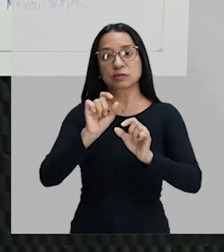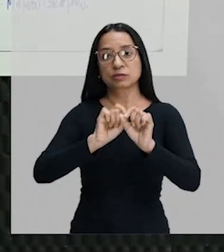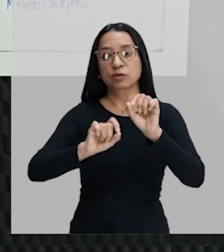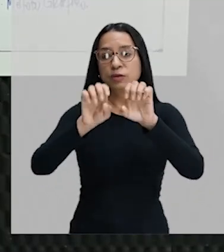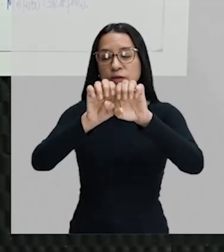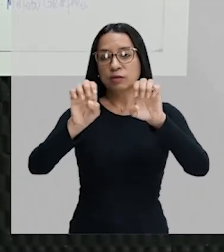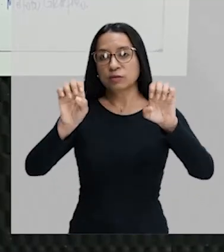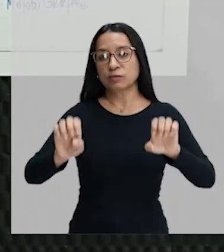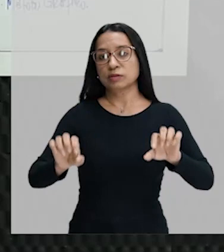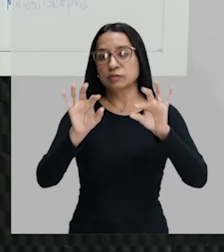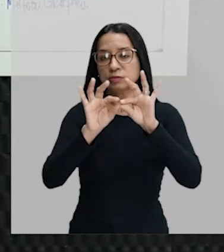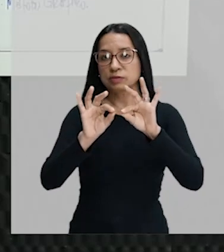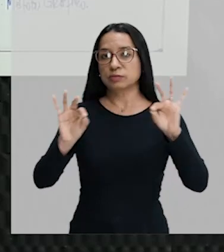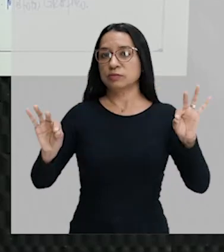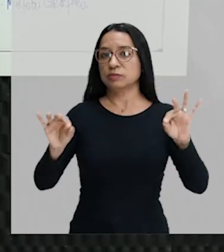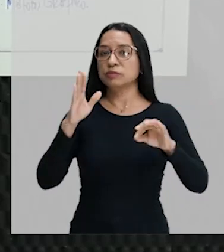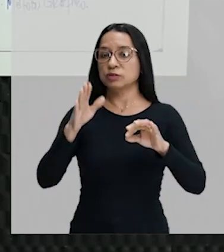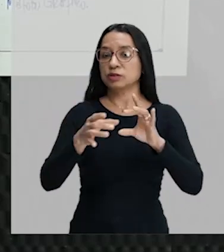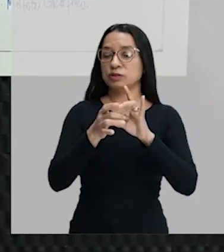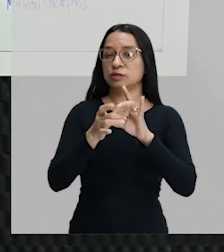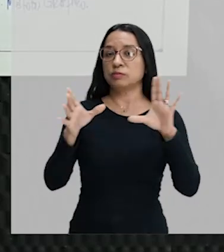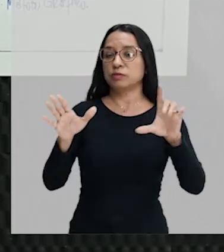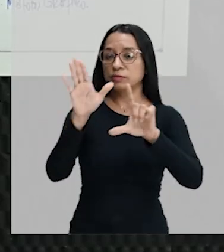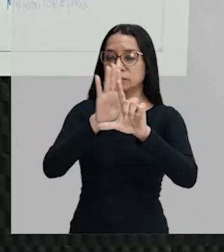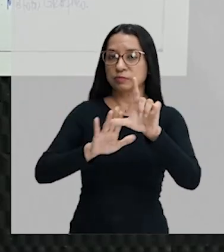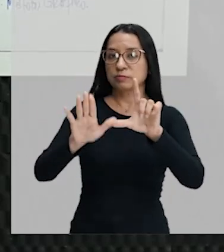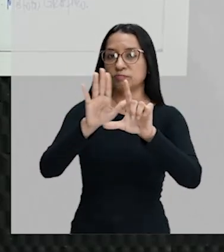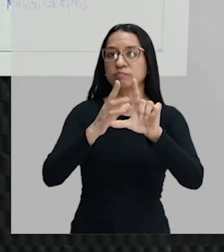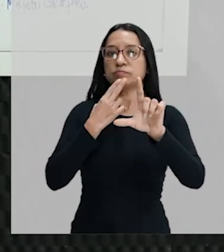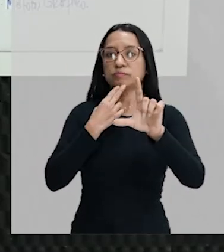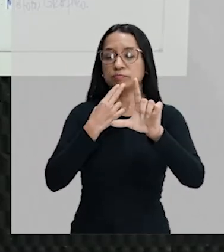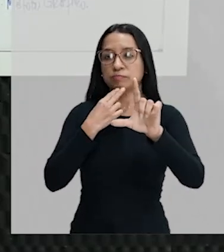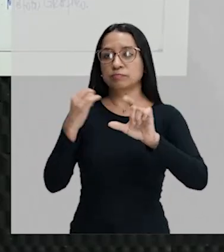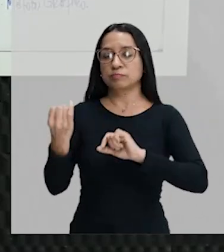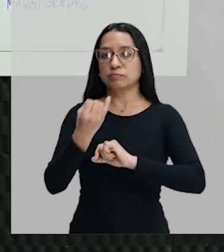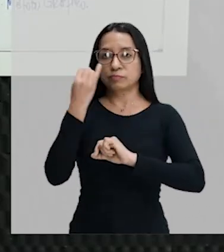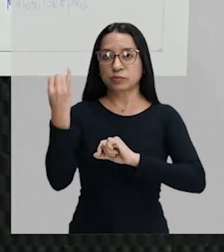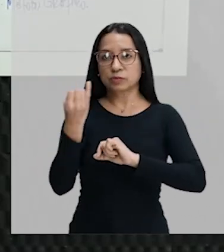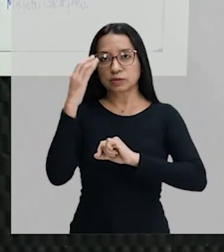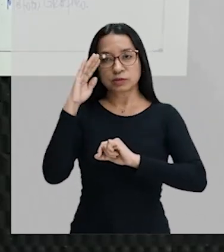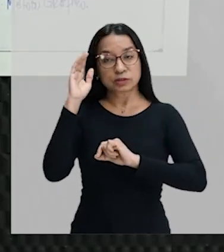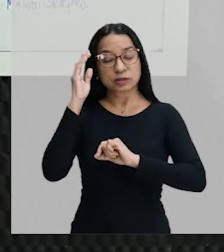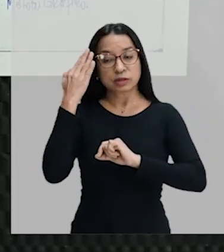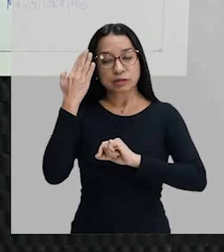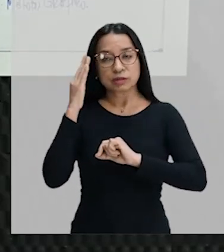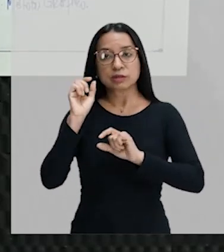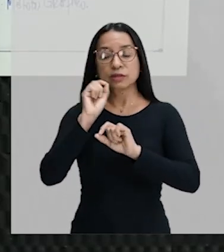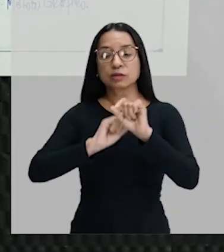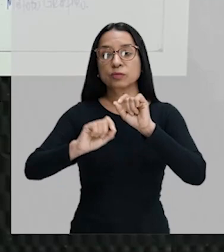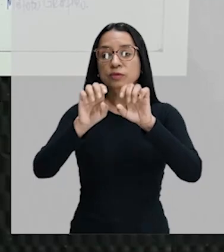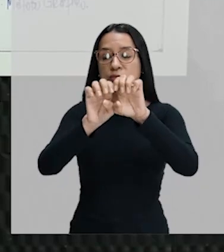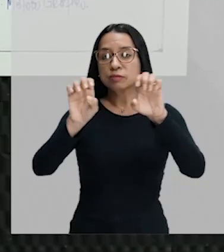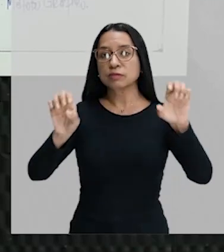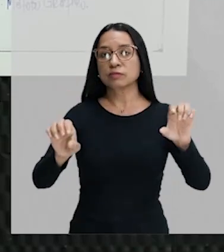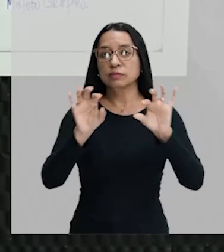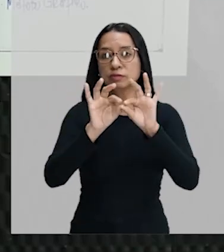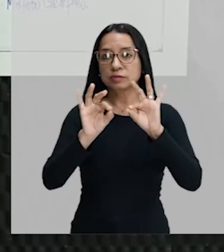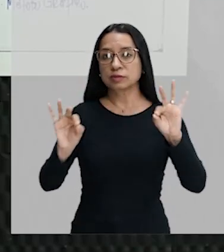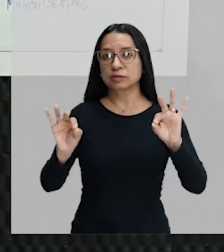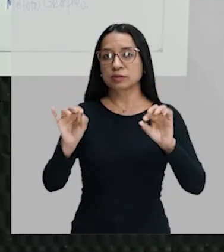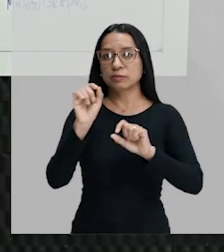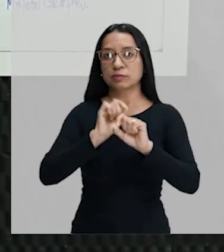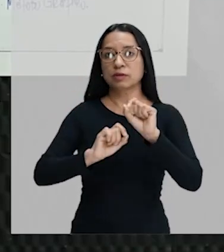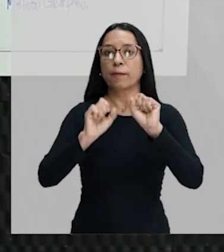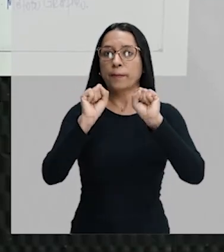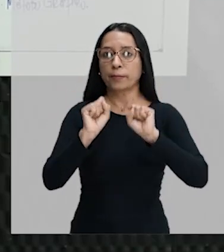está disponível para vocês lá na plataforma. Confira essa aula, que é importante você entender o que é uma equação linear para que